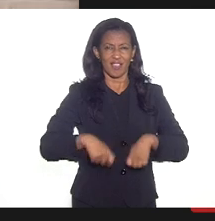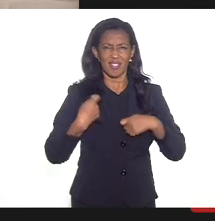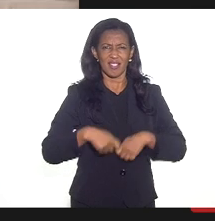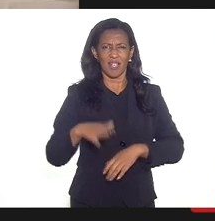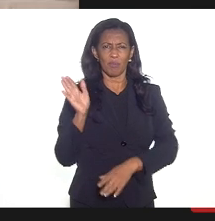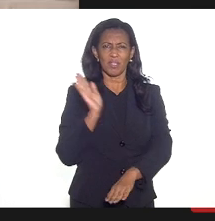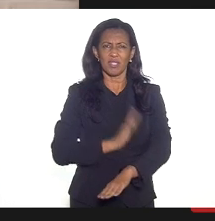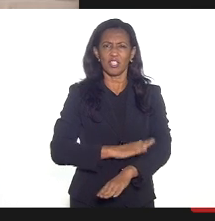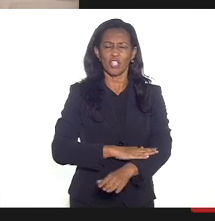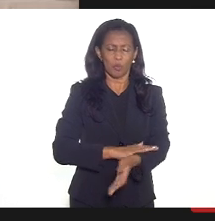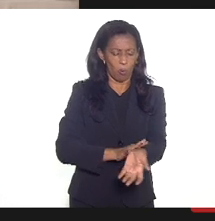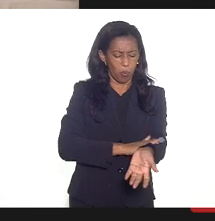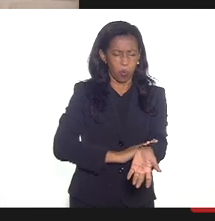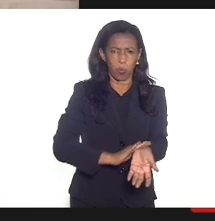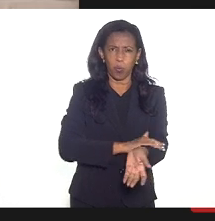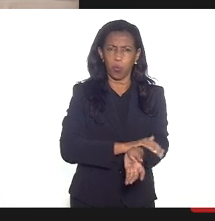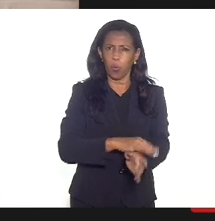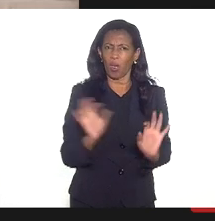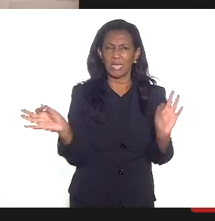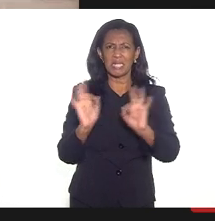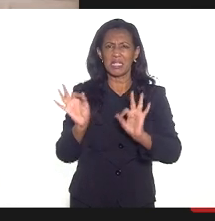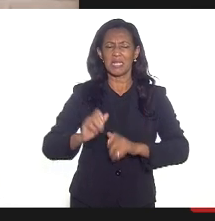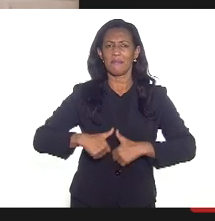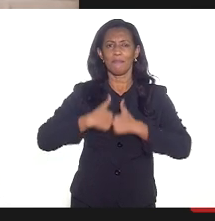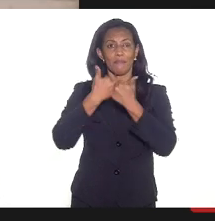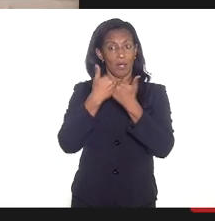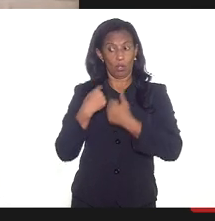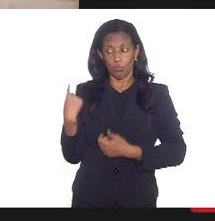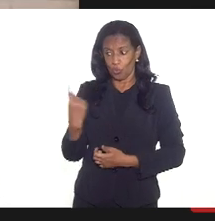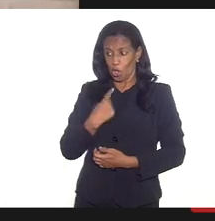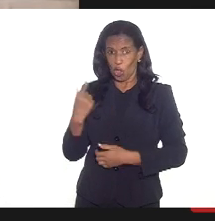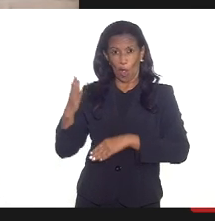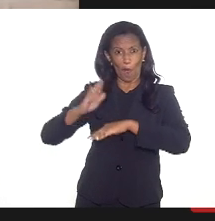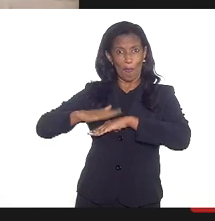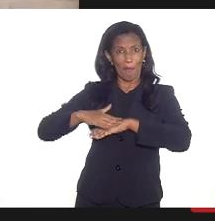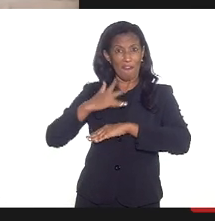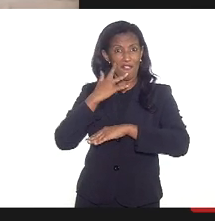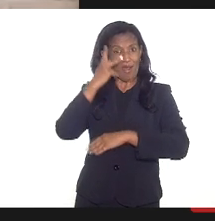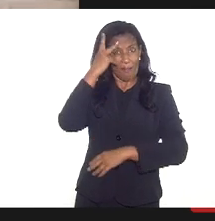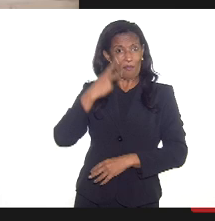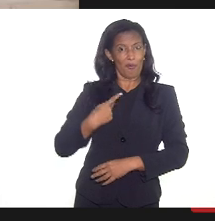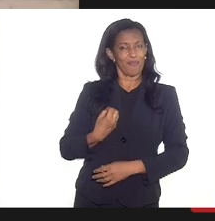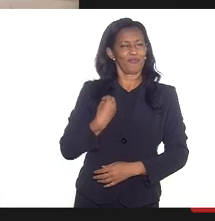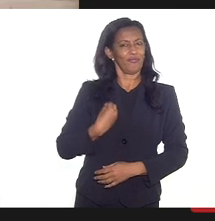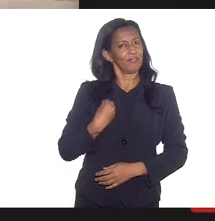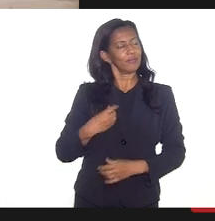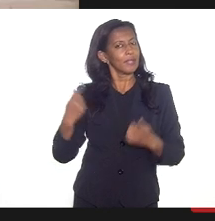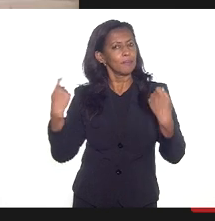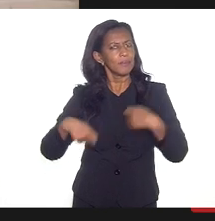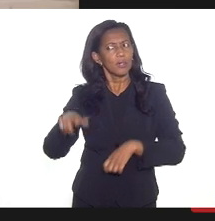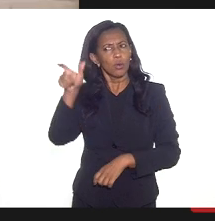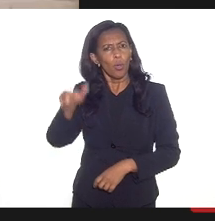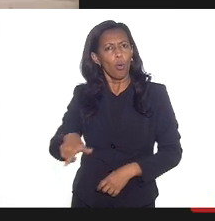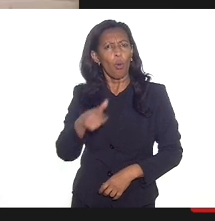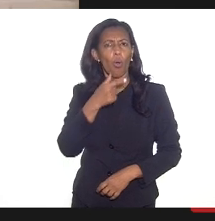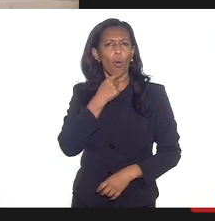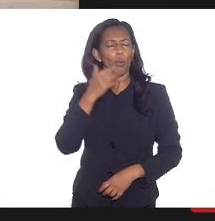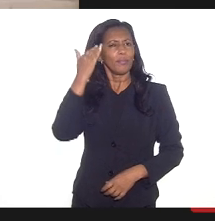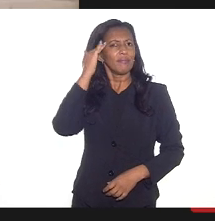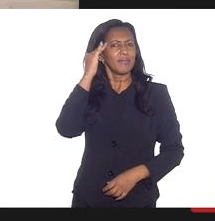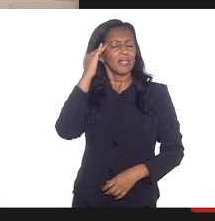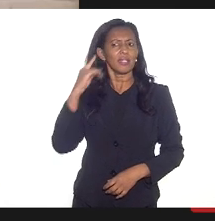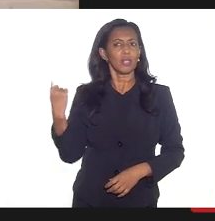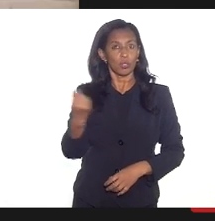carne, na nossa pele. Ninguém melhor do que nós para falar sobre nós. Então, é preciso que os homens entendam isso. Nós